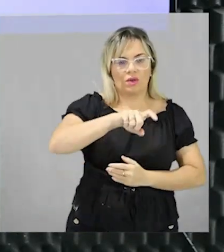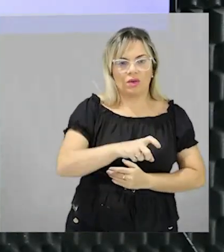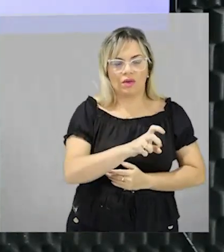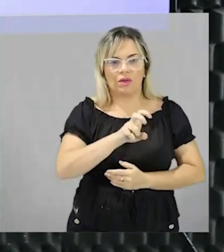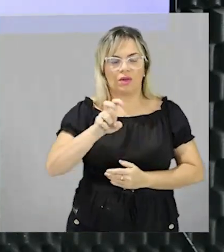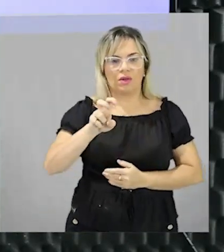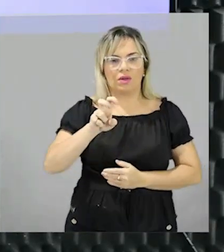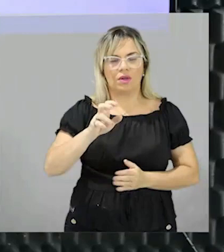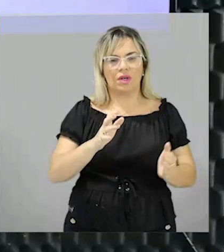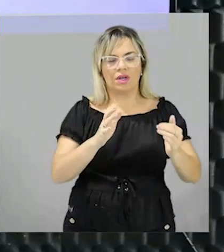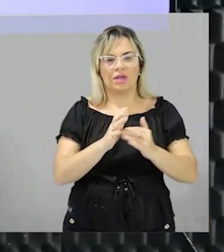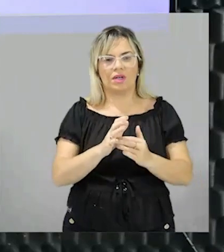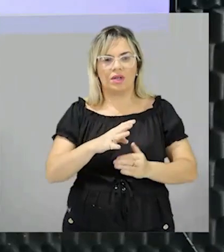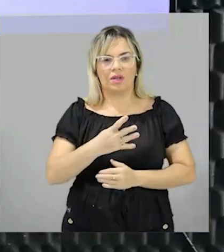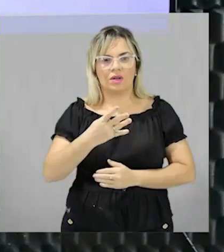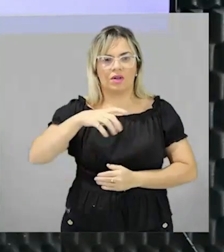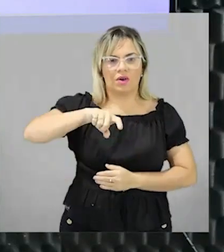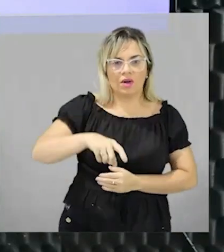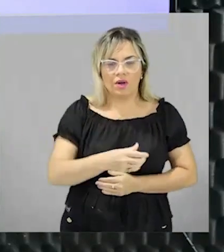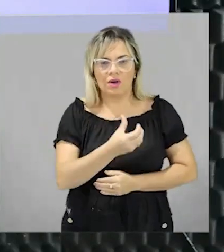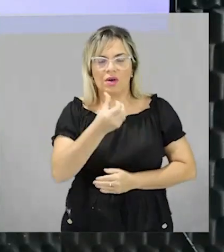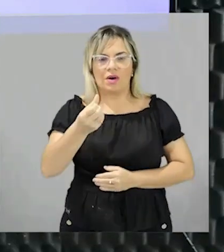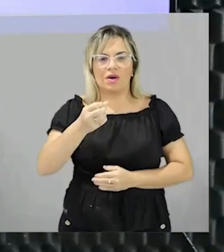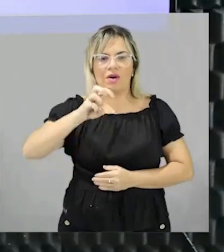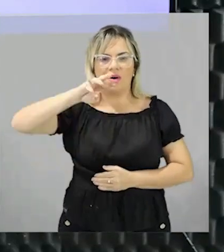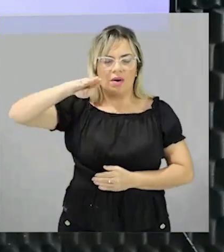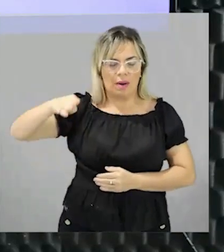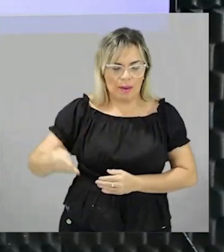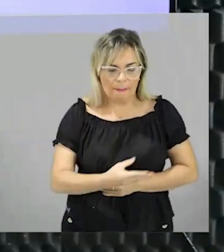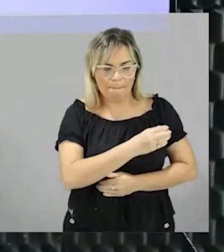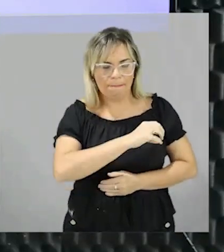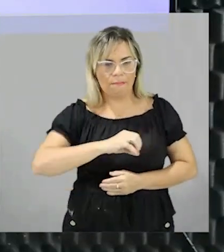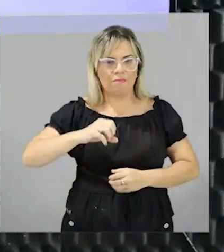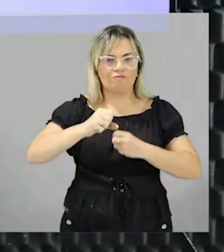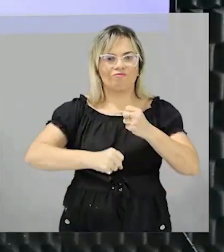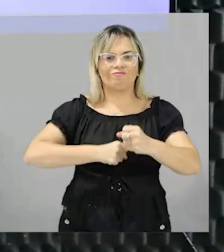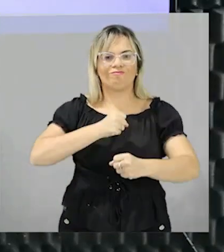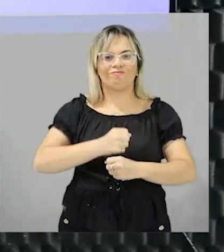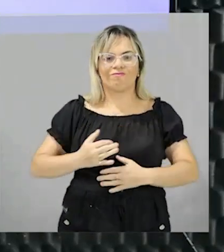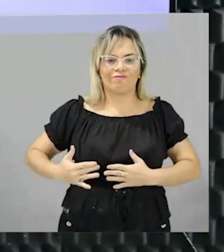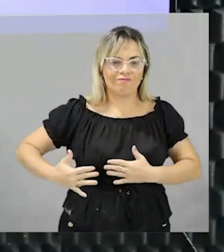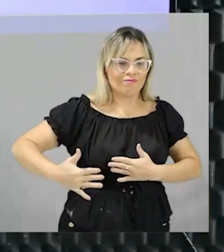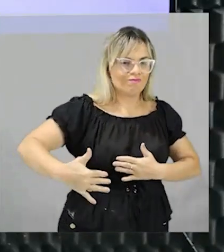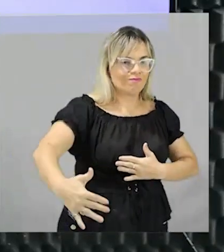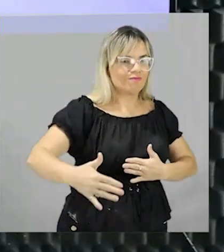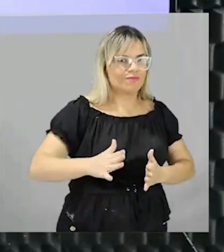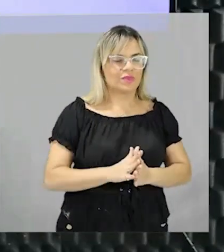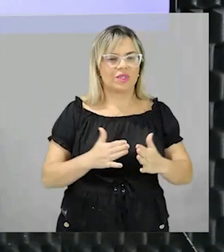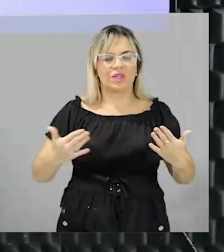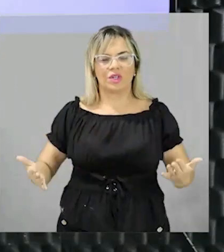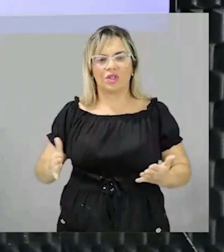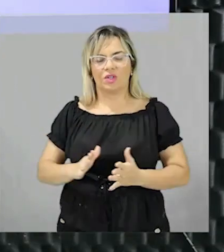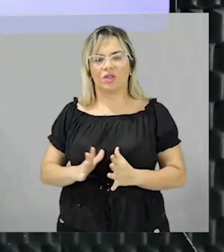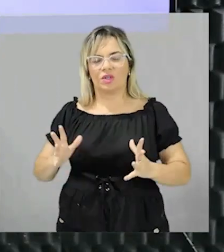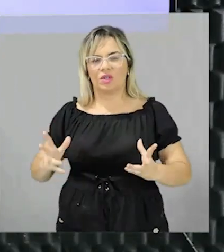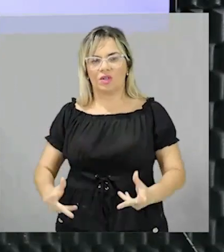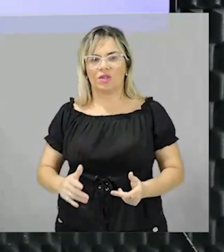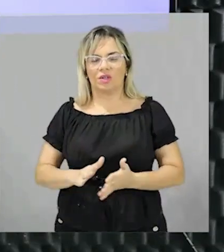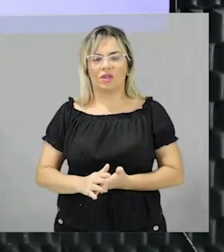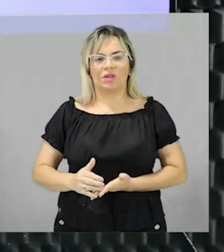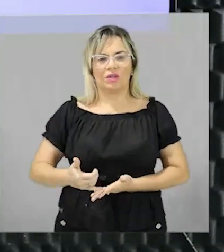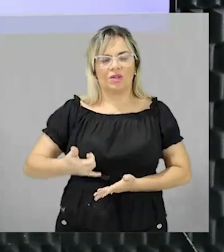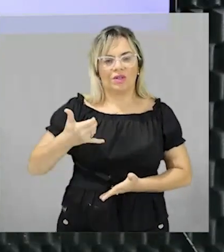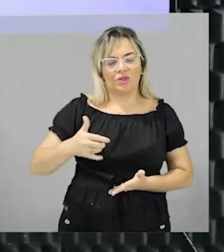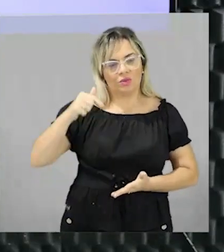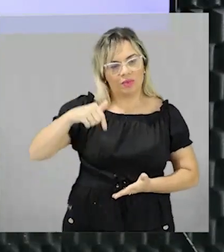4,5 a 4,6 bilhões de anos. É igual, Marcos, essa toda a idade do nosso planeta? Sim, galera. A